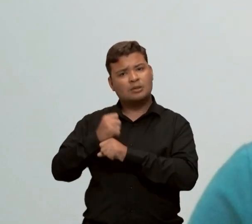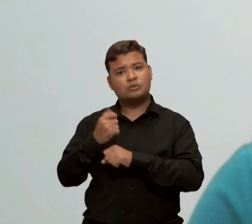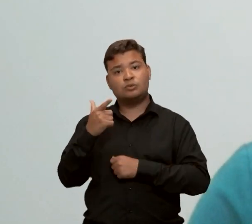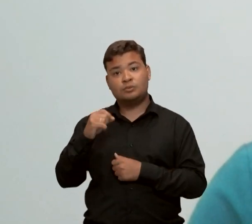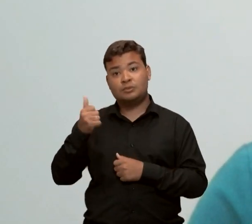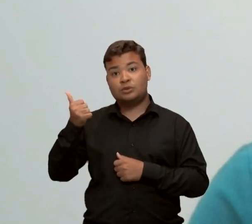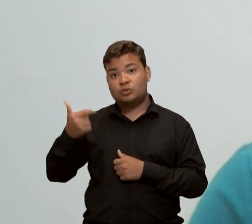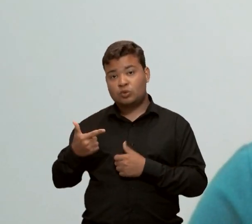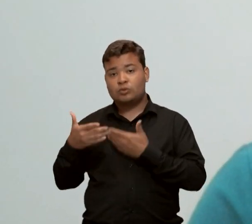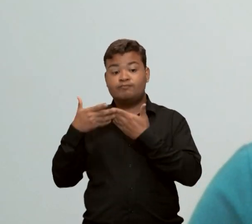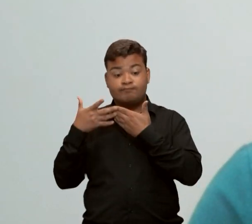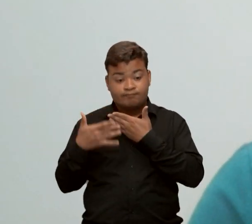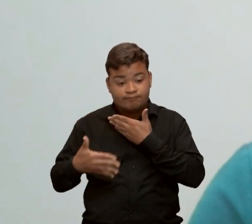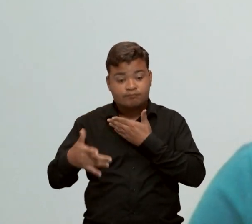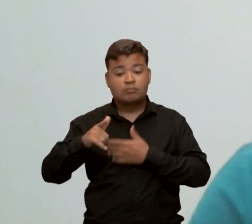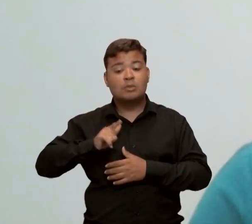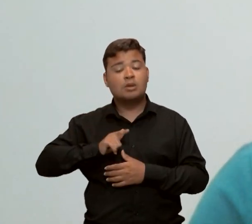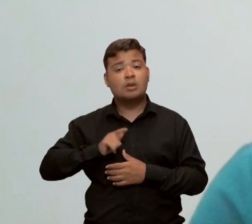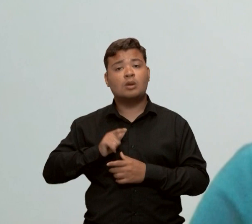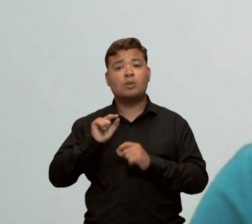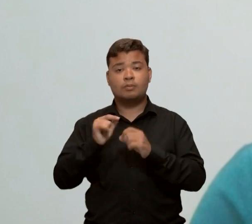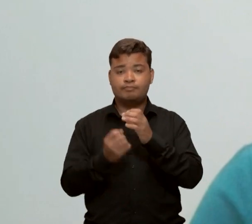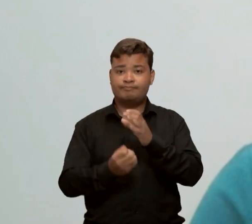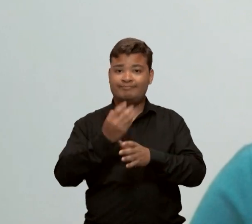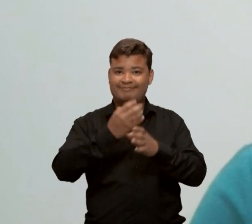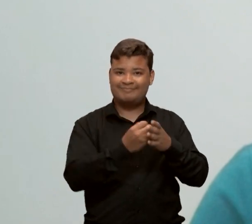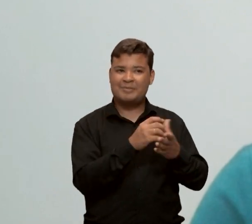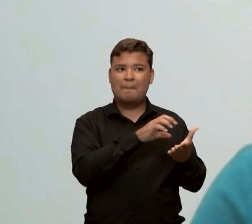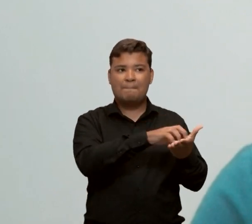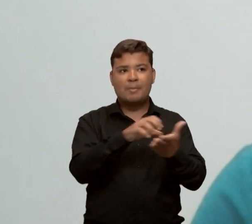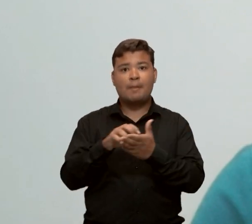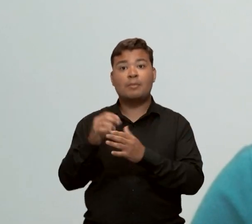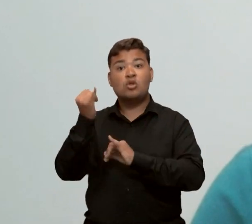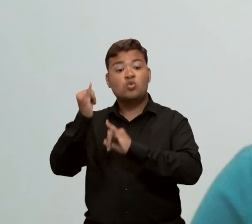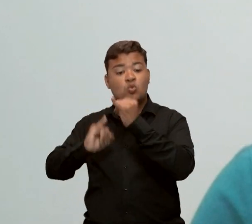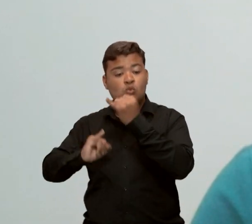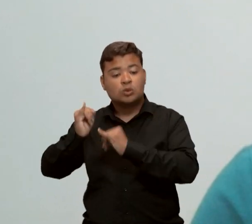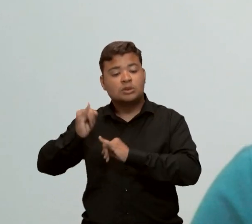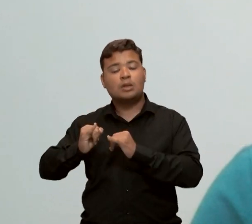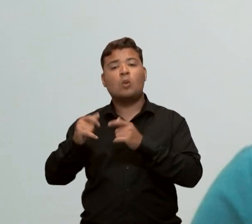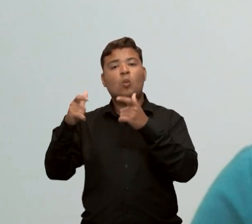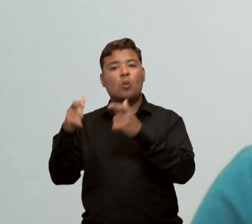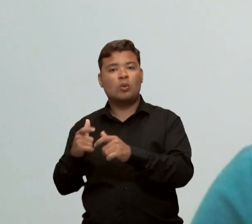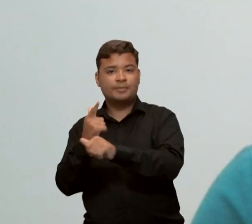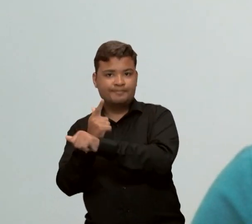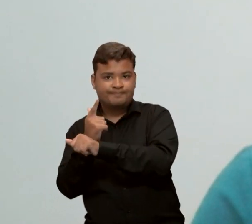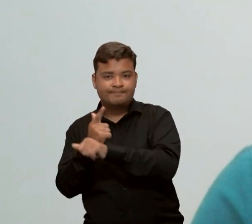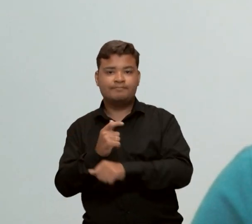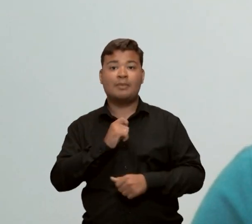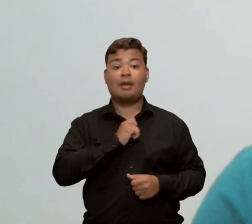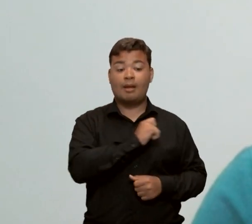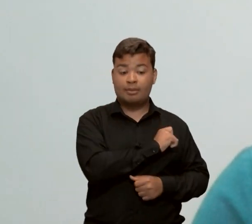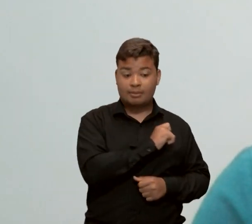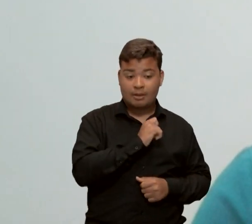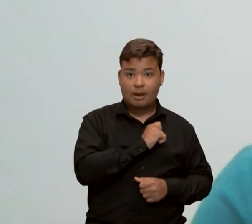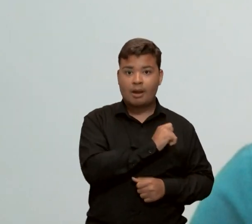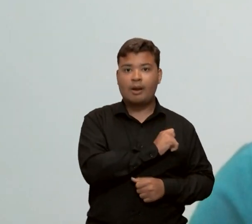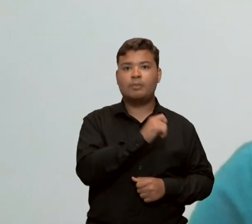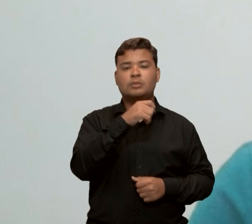tem instalado polos industriais na cidade de Aparecida de Goiânia, de Anápolis, de